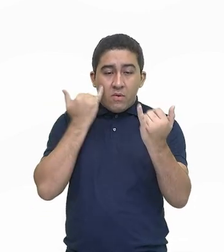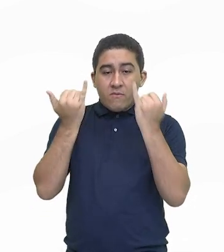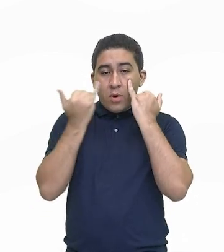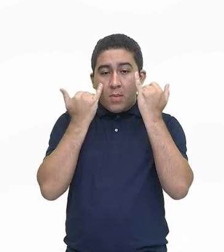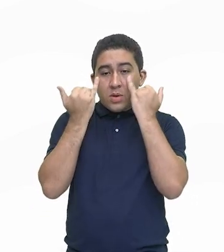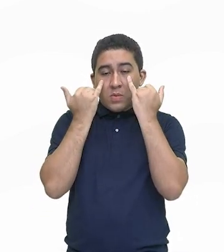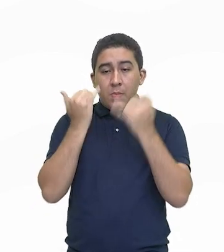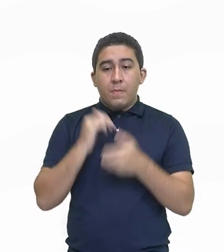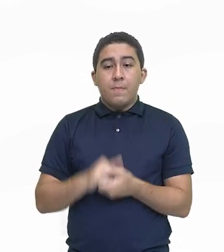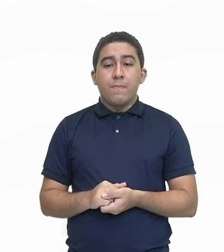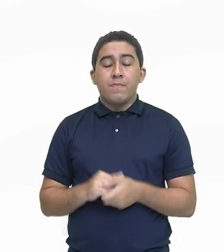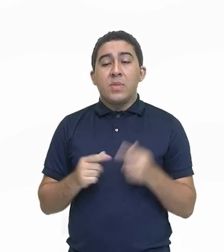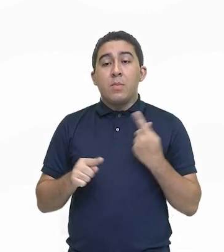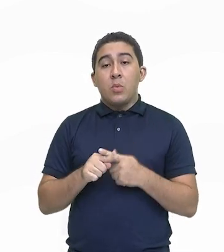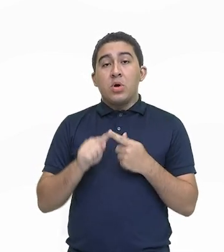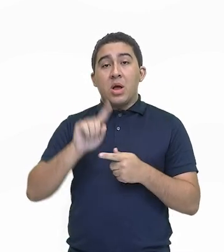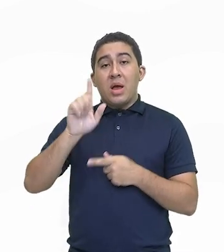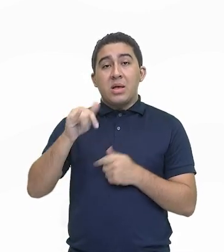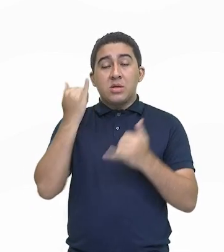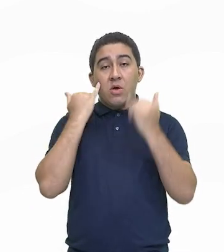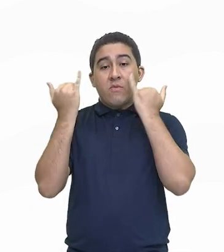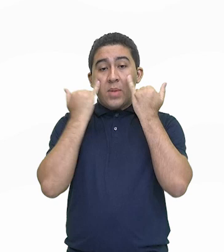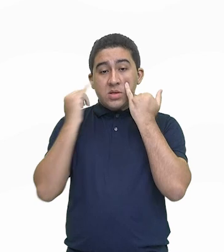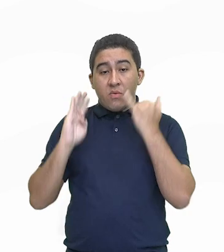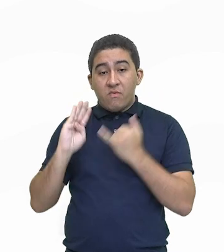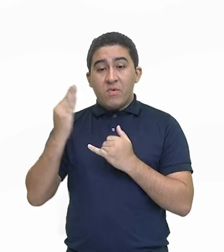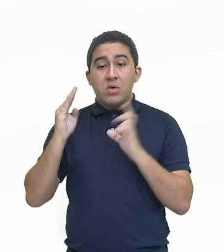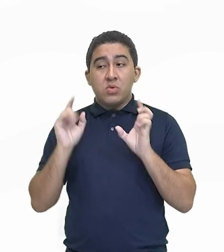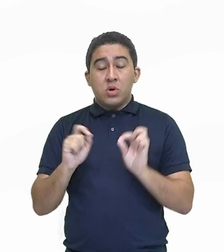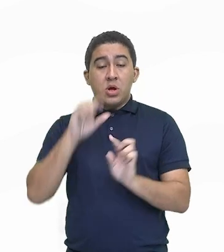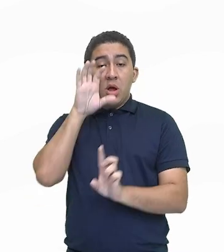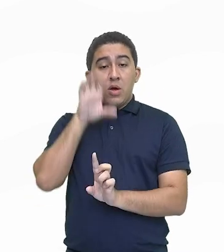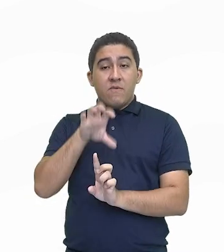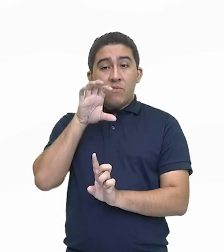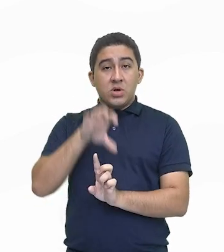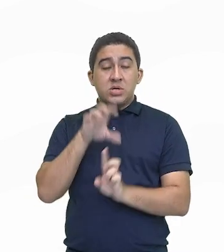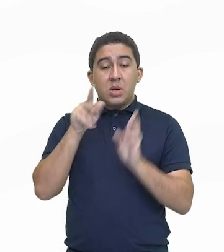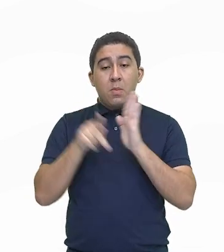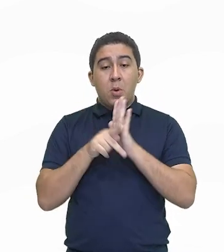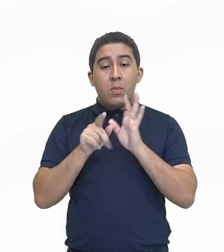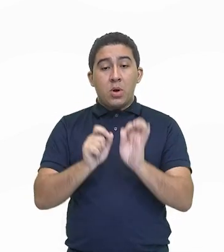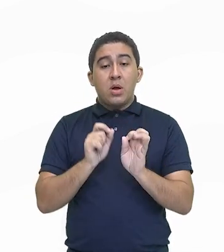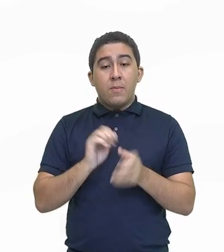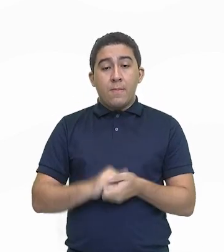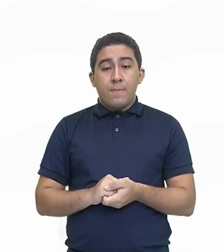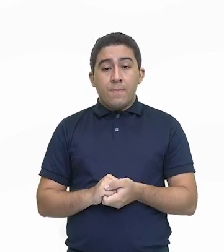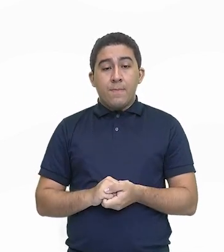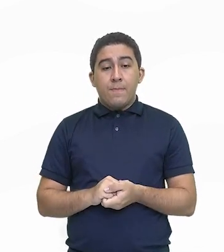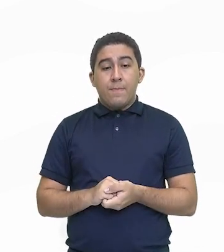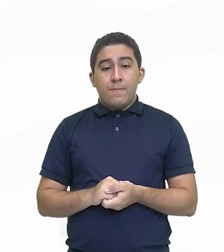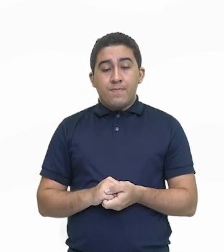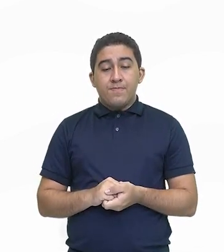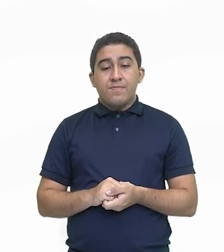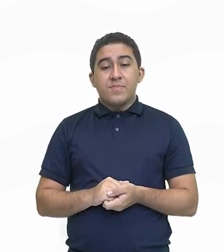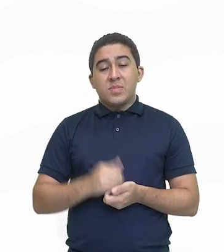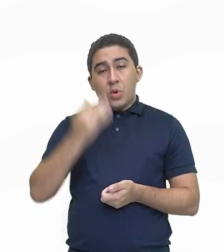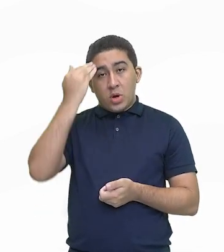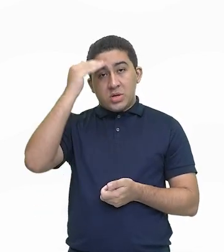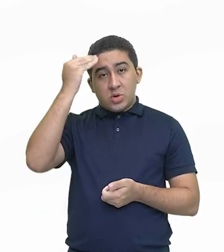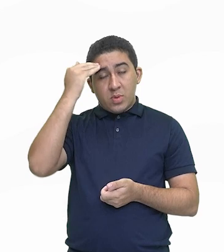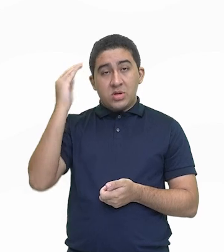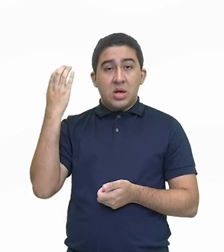Porque essa desinformação, ele ali vai afetar, né, na confiança na